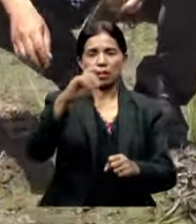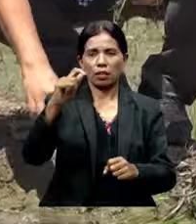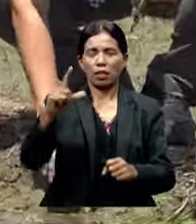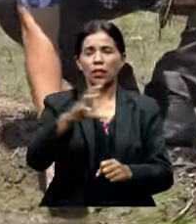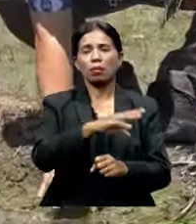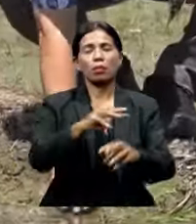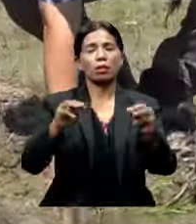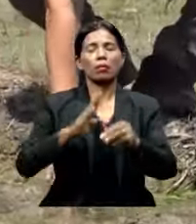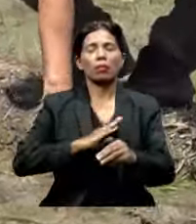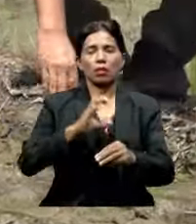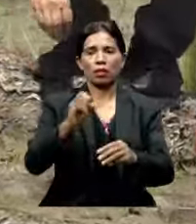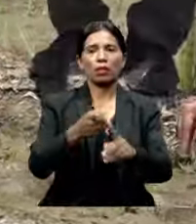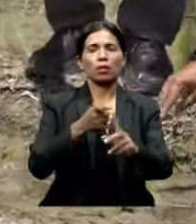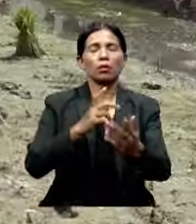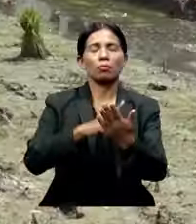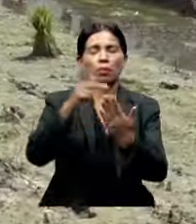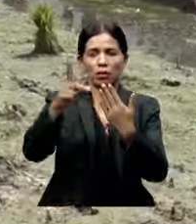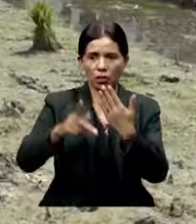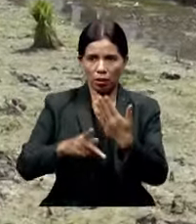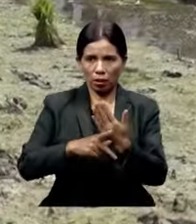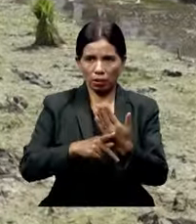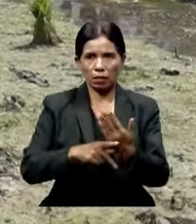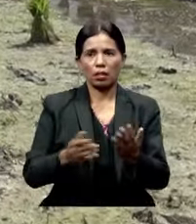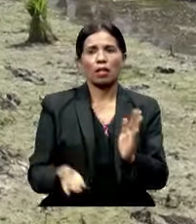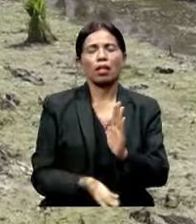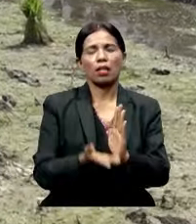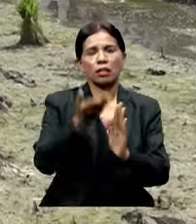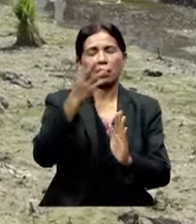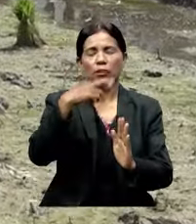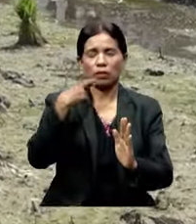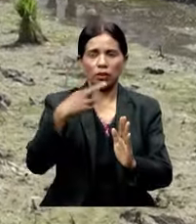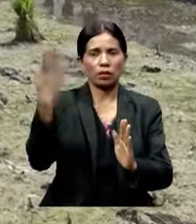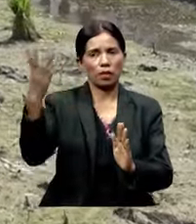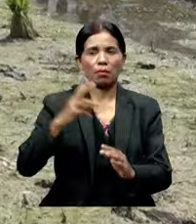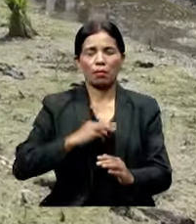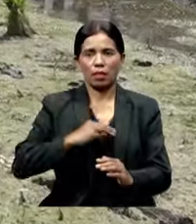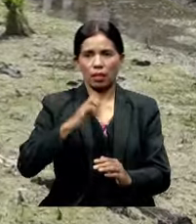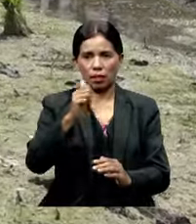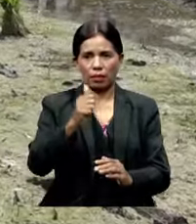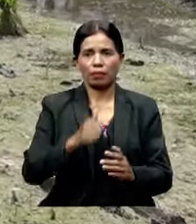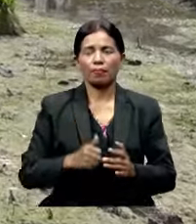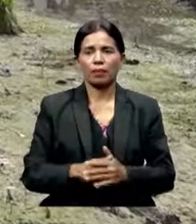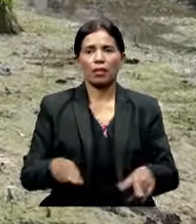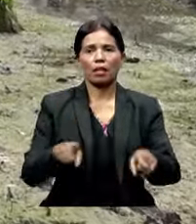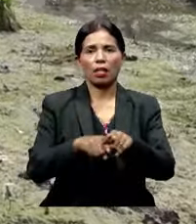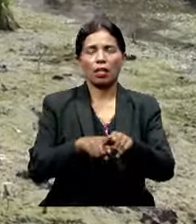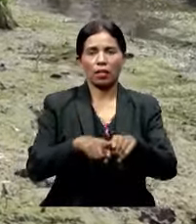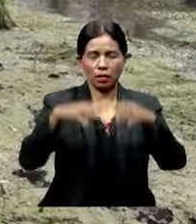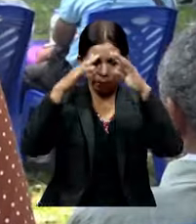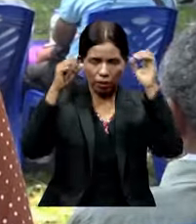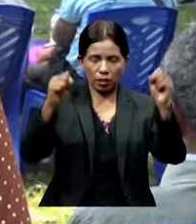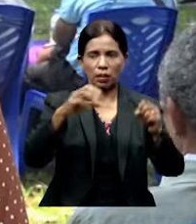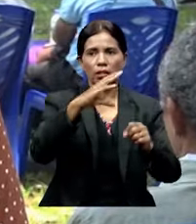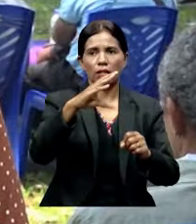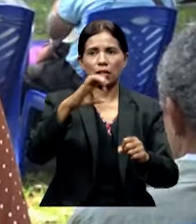Hateten lihusi programa Demoplot ne sei hasai produção hare e amaliana. Onde são presentes esse município